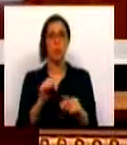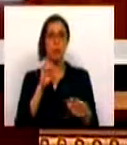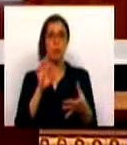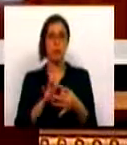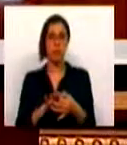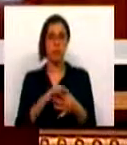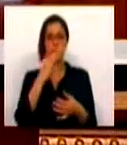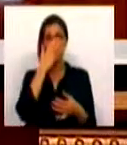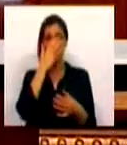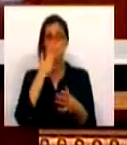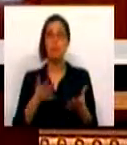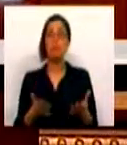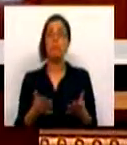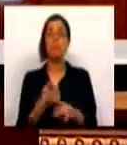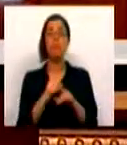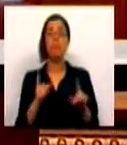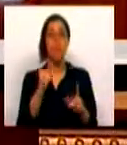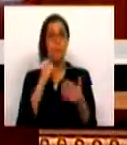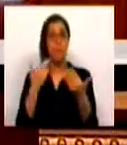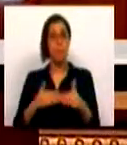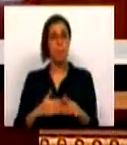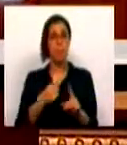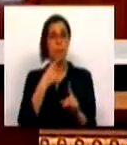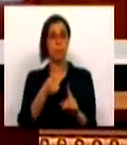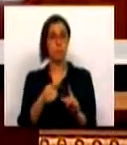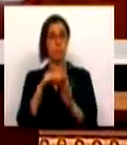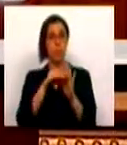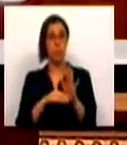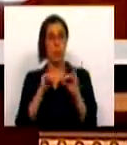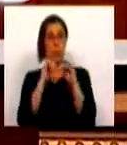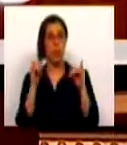isso, porque no prazo indicado no programa